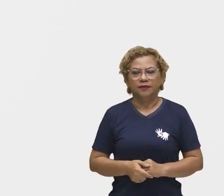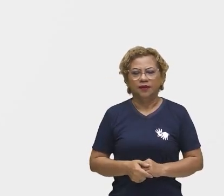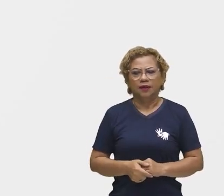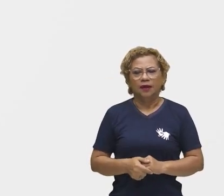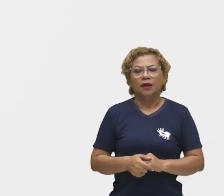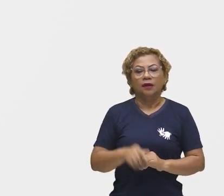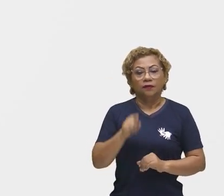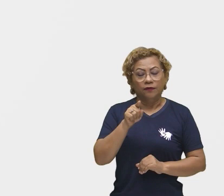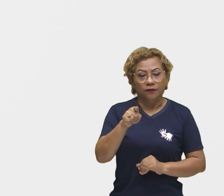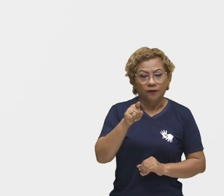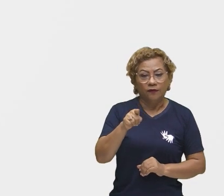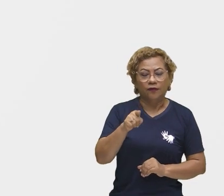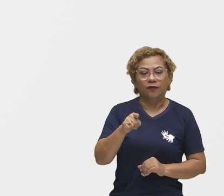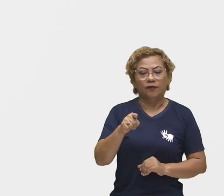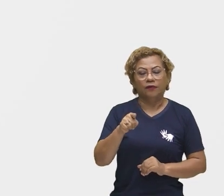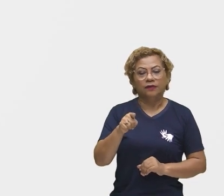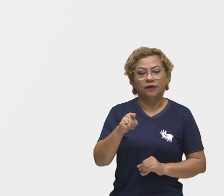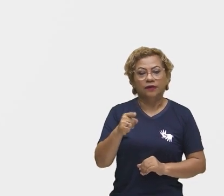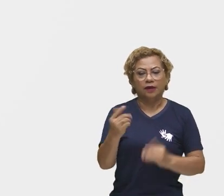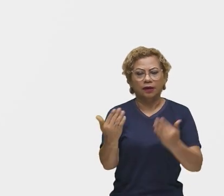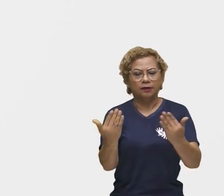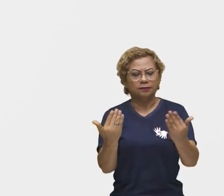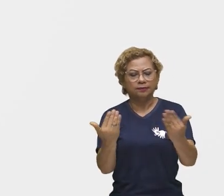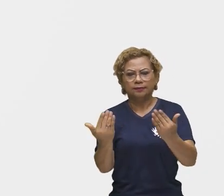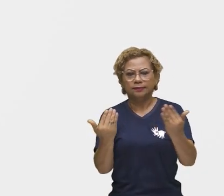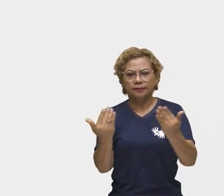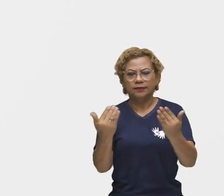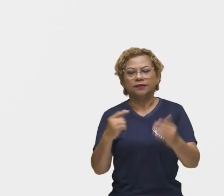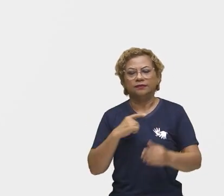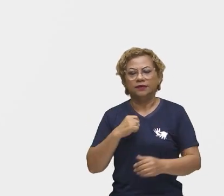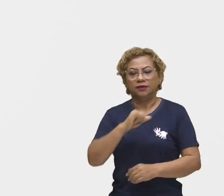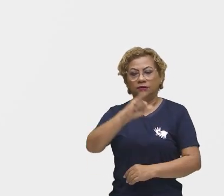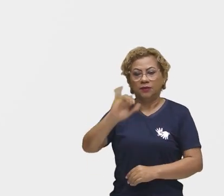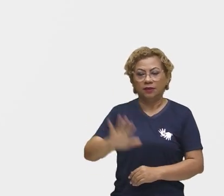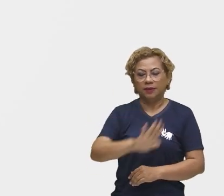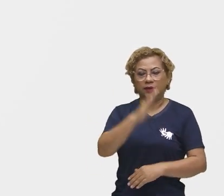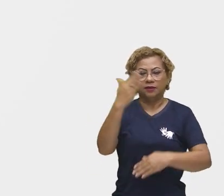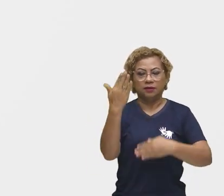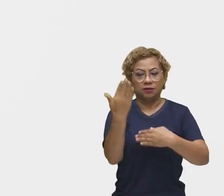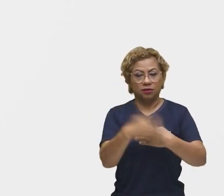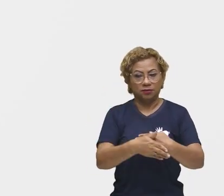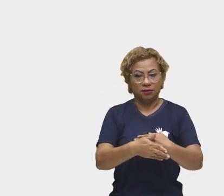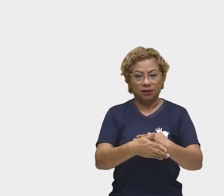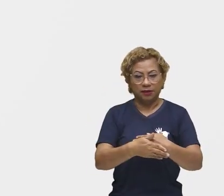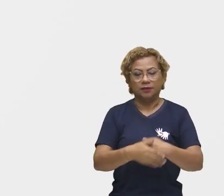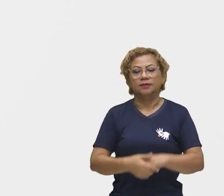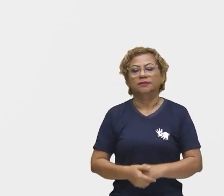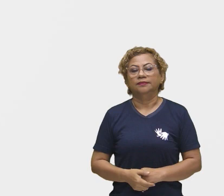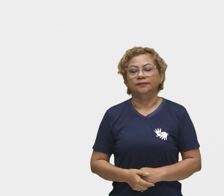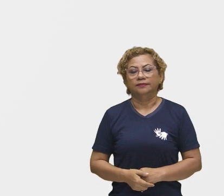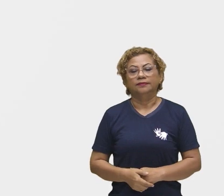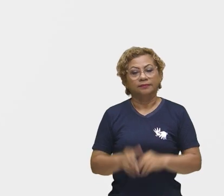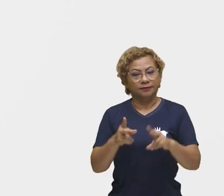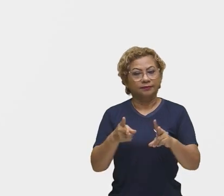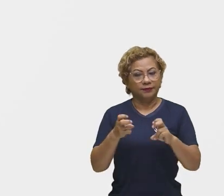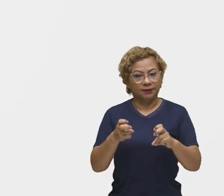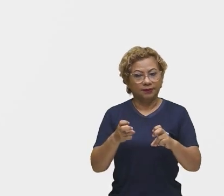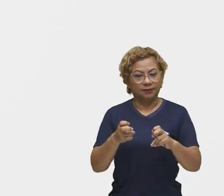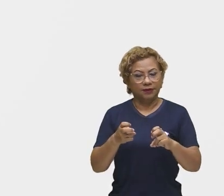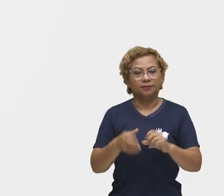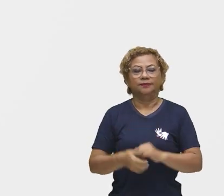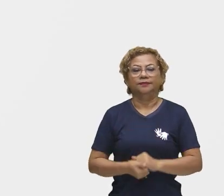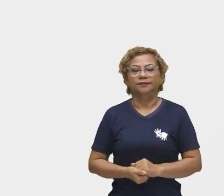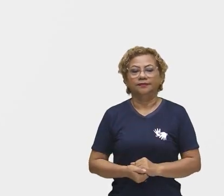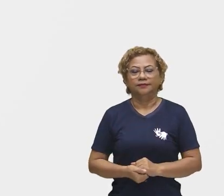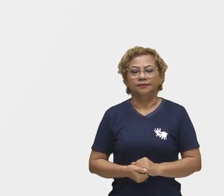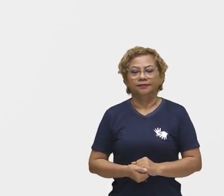em comum? A gente tem ali a imagem, né, de um táxi, né, de um sinalizador ali, né, que normalmente fica em